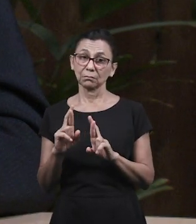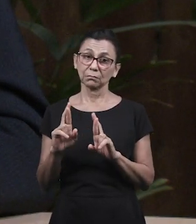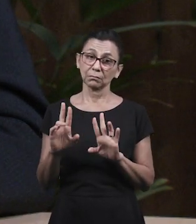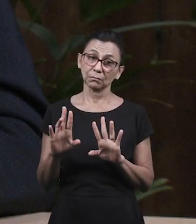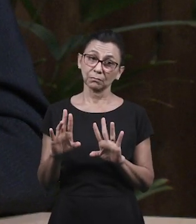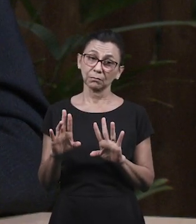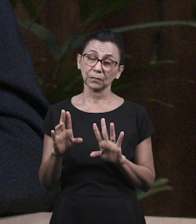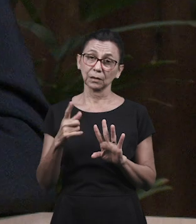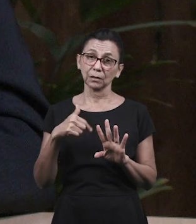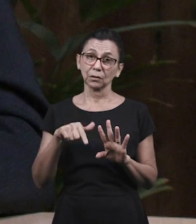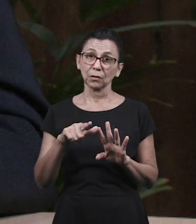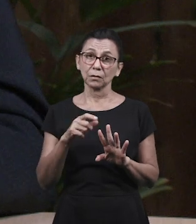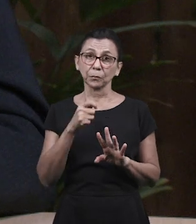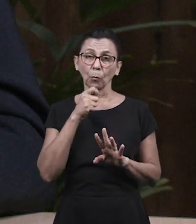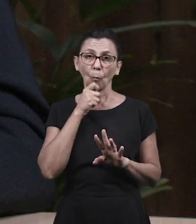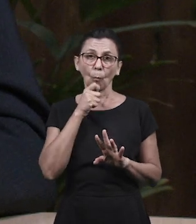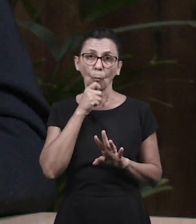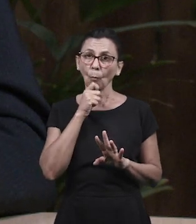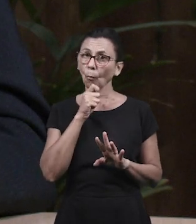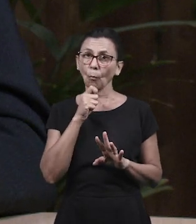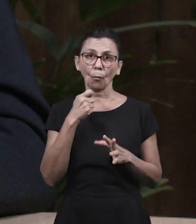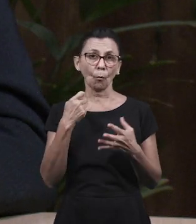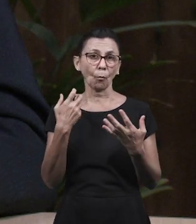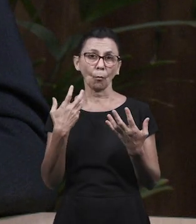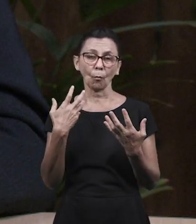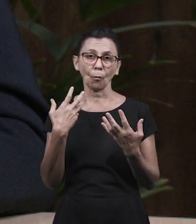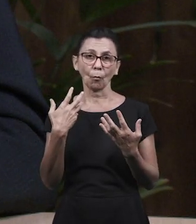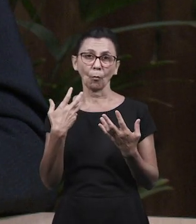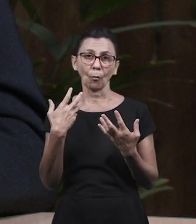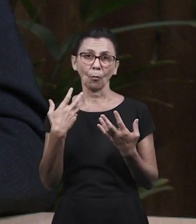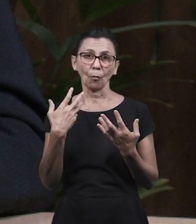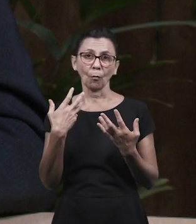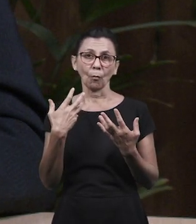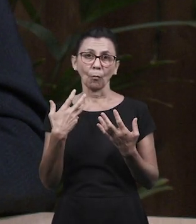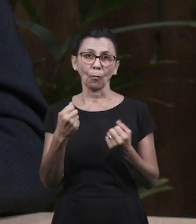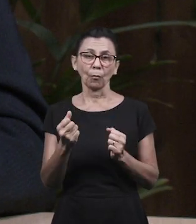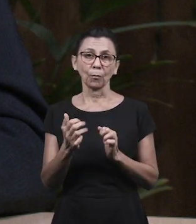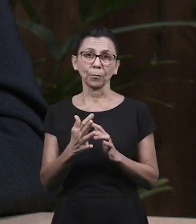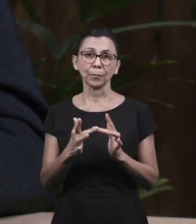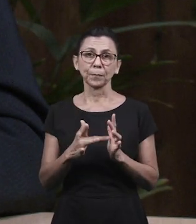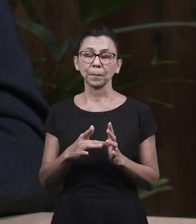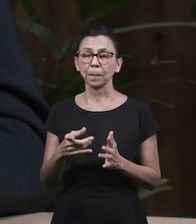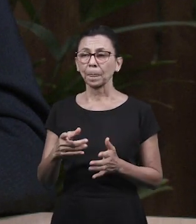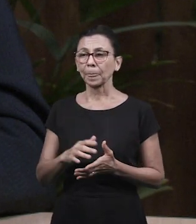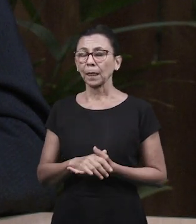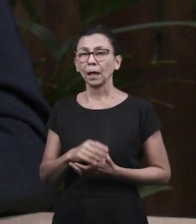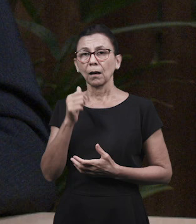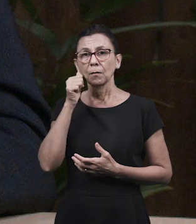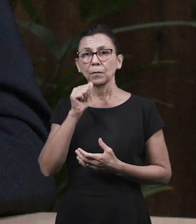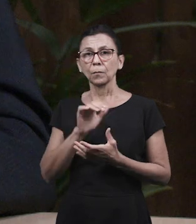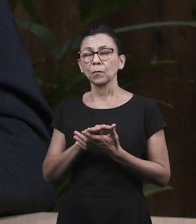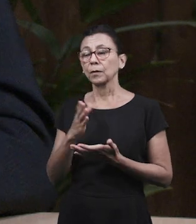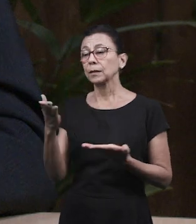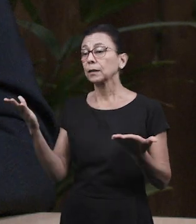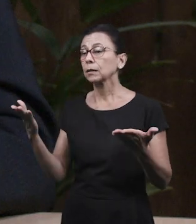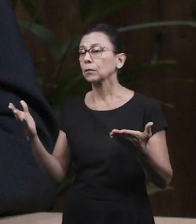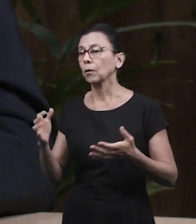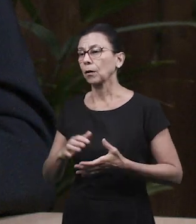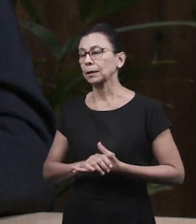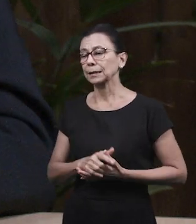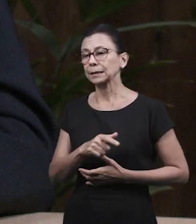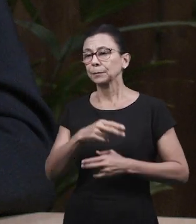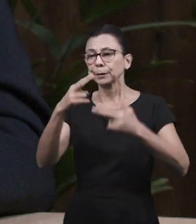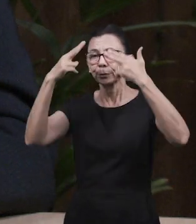E eu falei com minha esposa: e agora? Ele perdeu um ano, esse menino, isso aí vai trazer